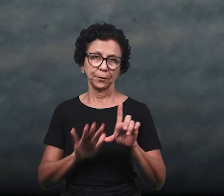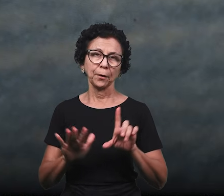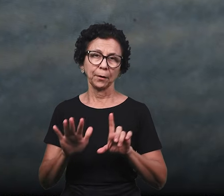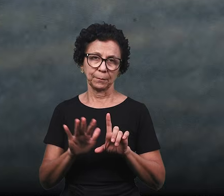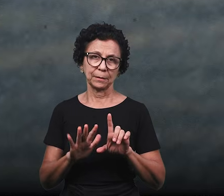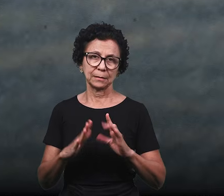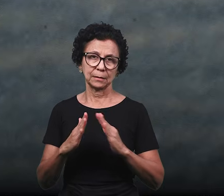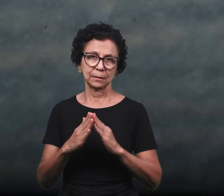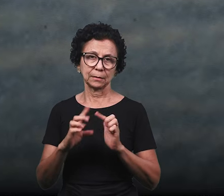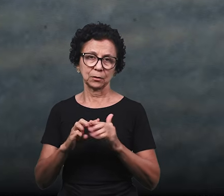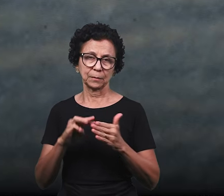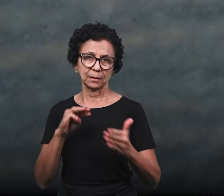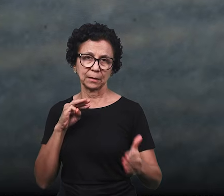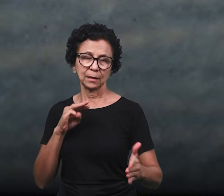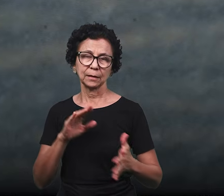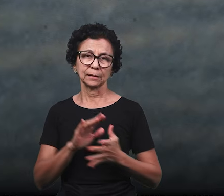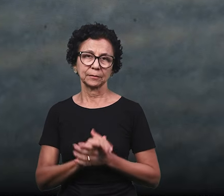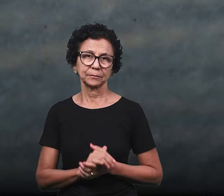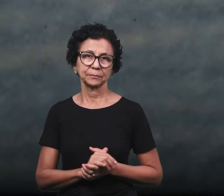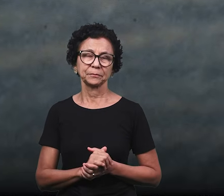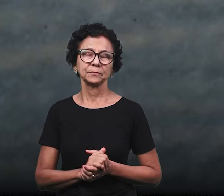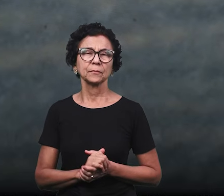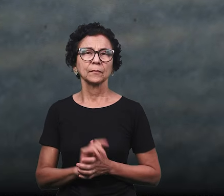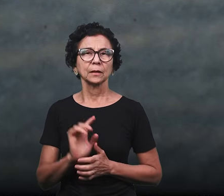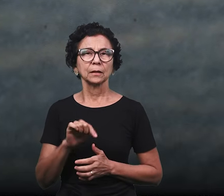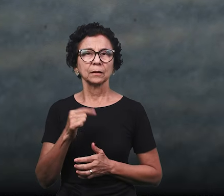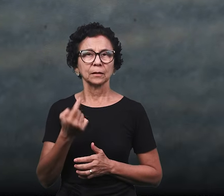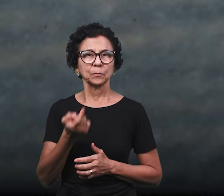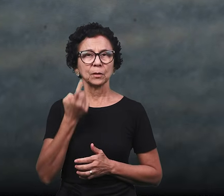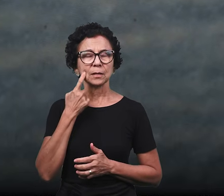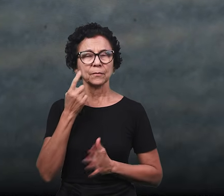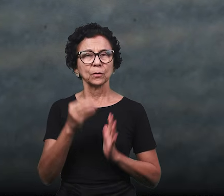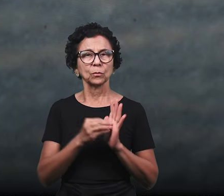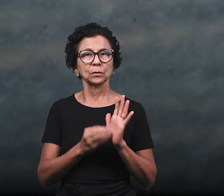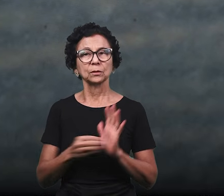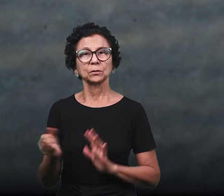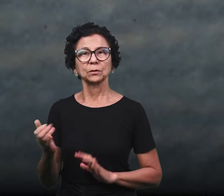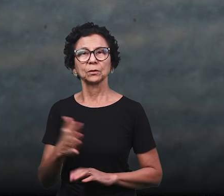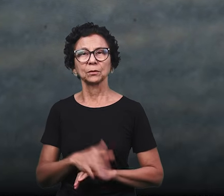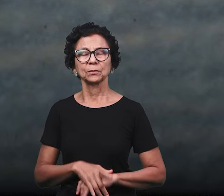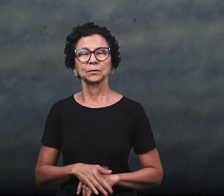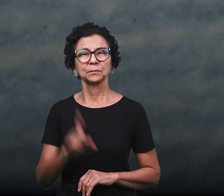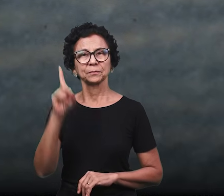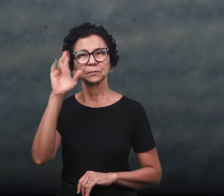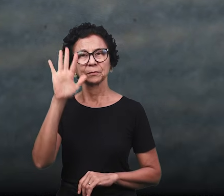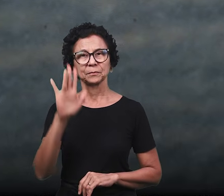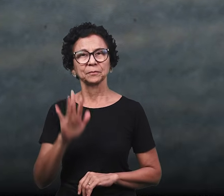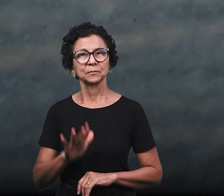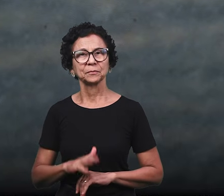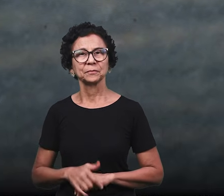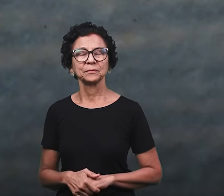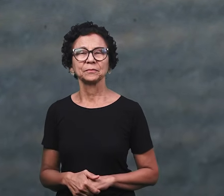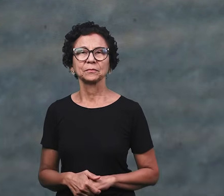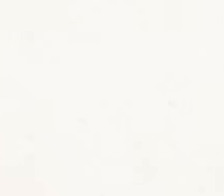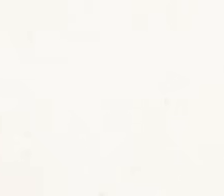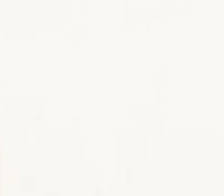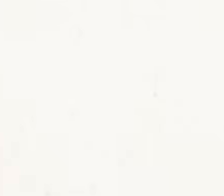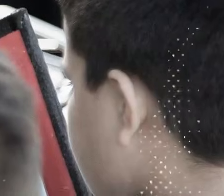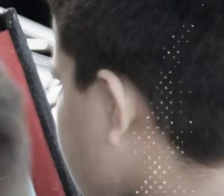multiplataformas da Igreja Maranata, ou seja, naquela programação 24 horas, daqui a pouquinho um novo conteúdo dentro da TV Manaim para você. Deus abençoe, a paz do Senhor.